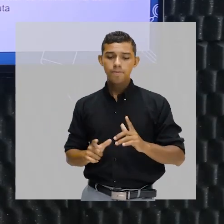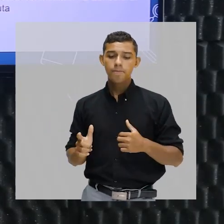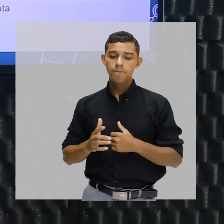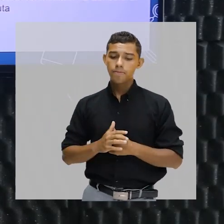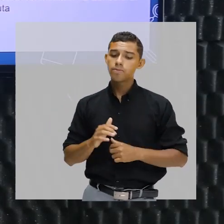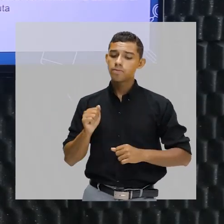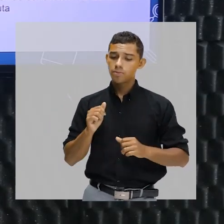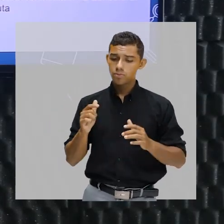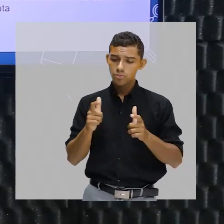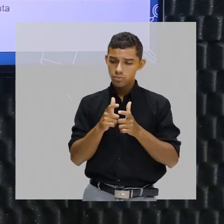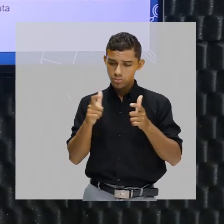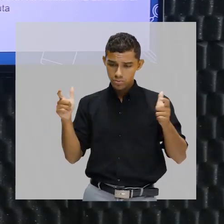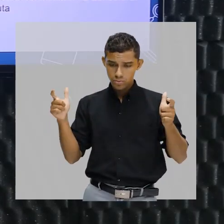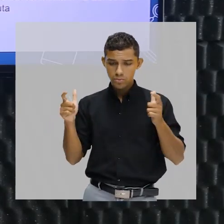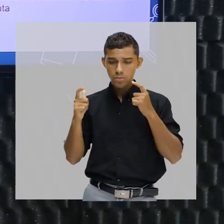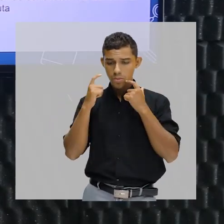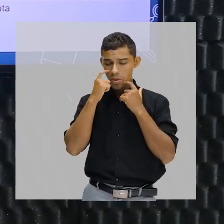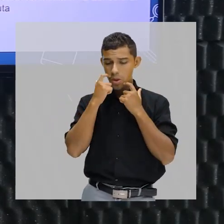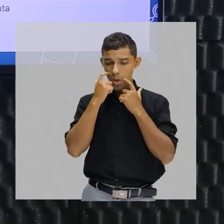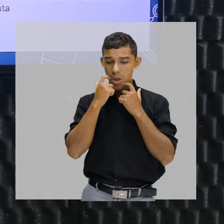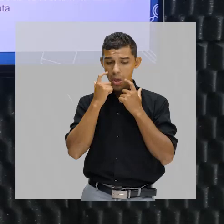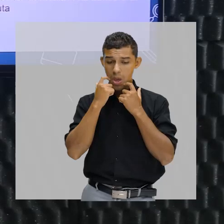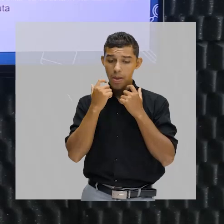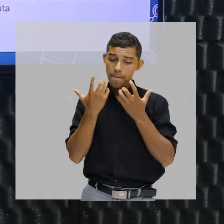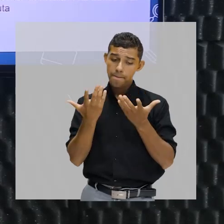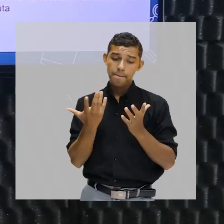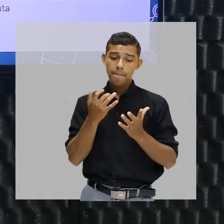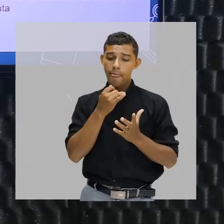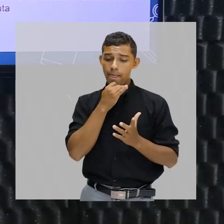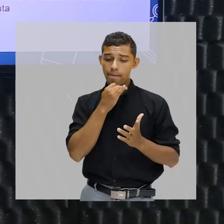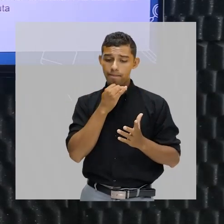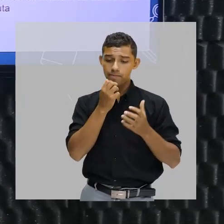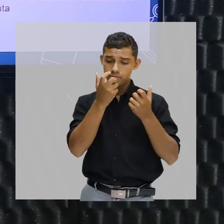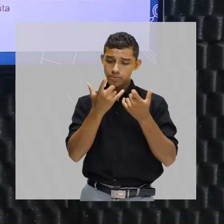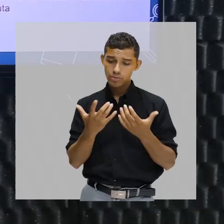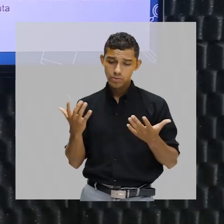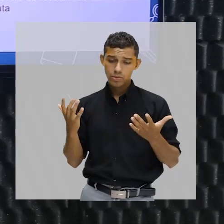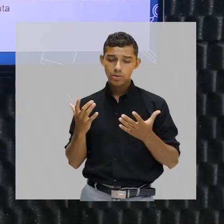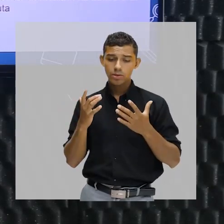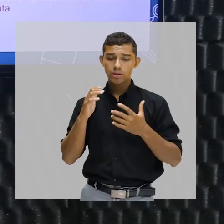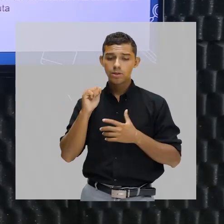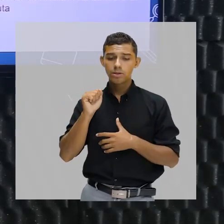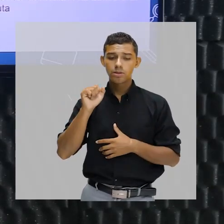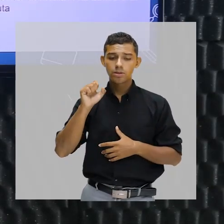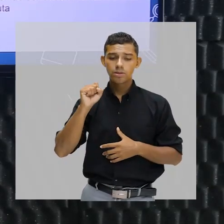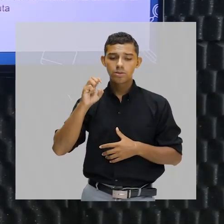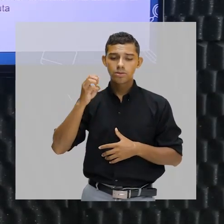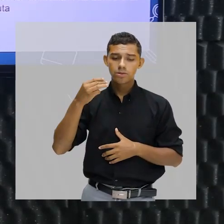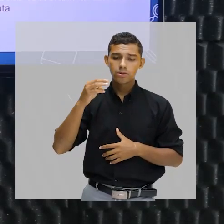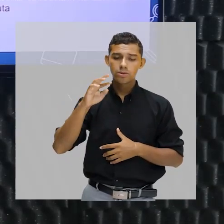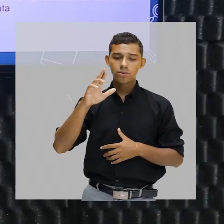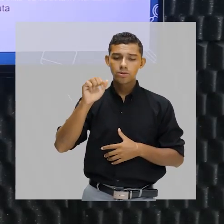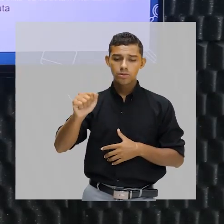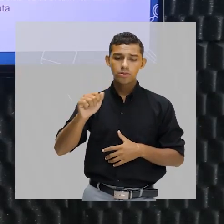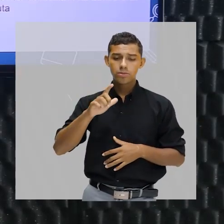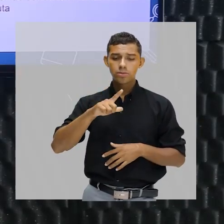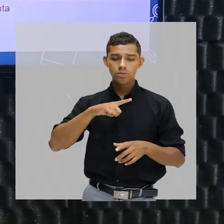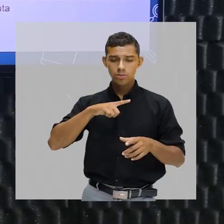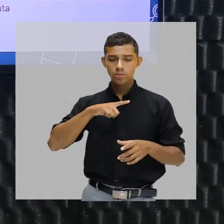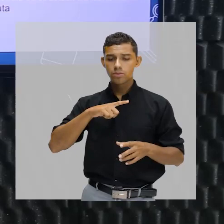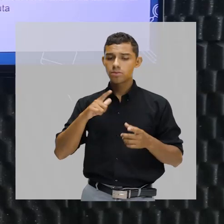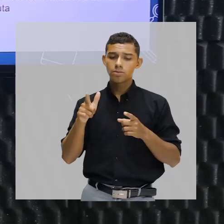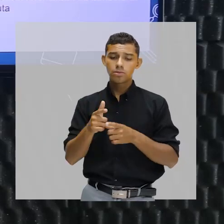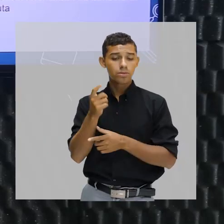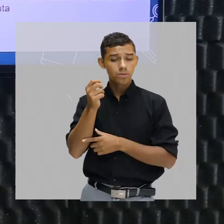estou aumentando essa amplitude. O que vai acontecer? Essa onda ela vai bater lá na atmosfera e vai ser refletida. Então, por isso